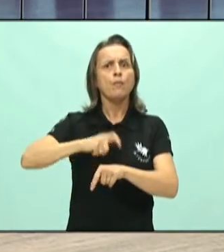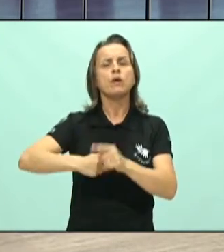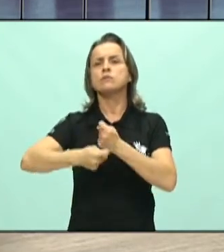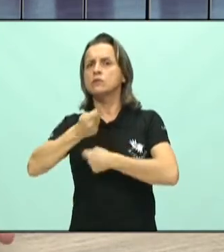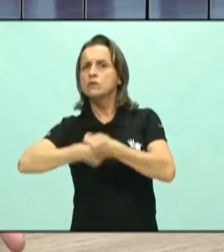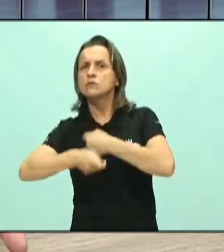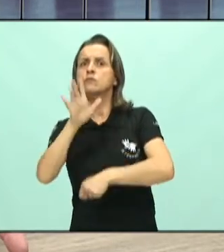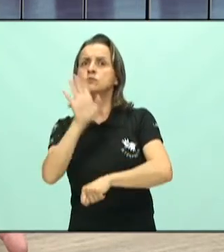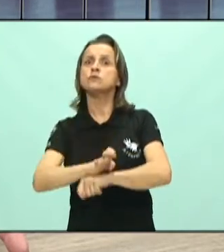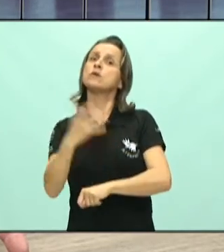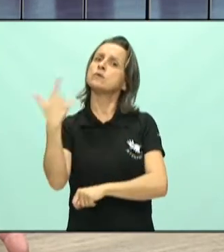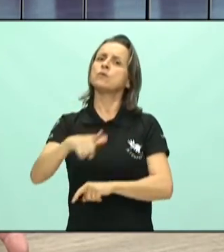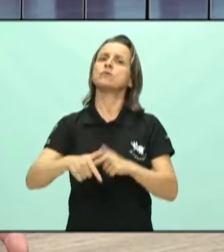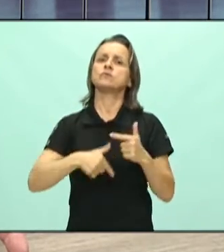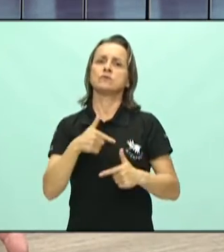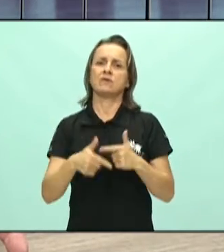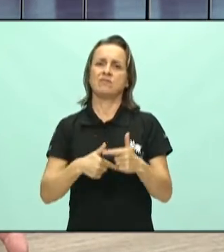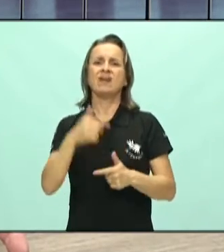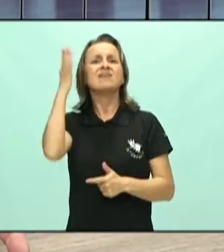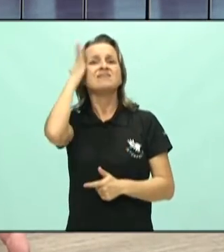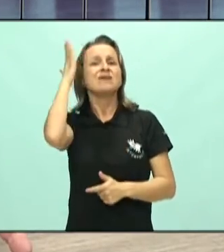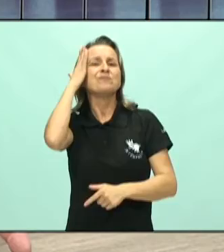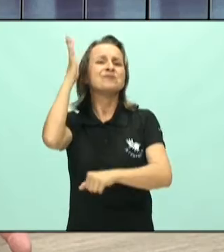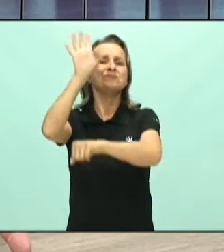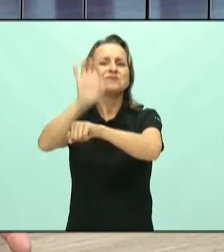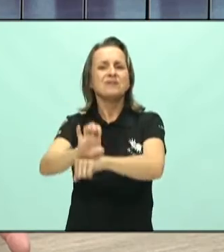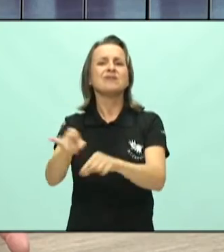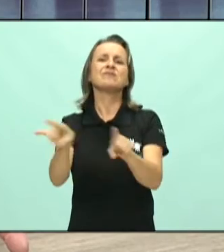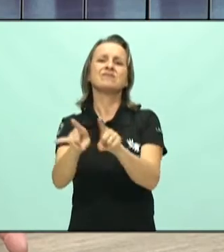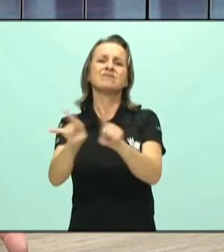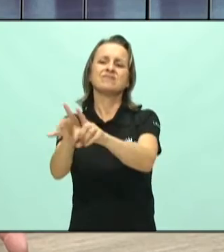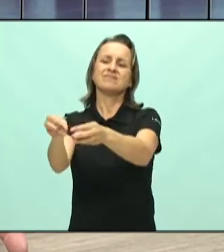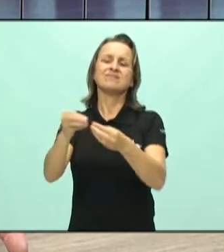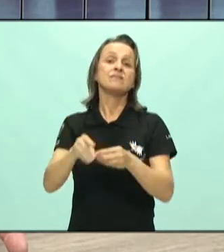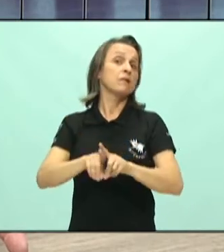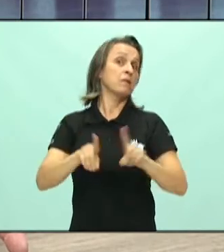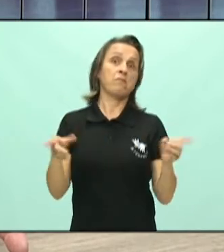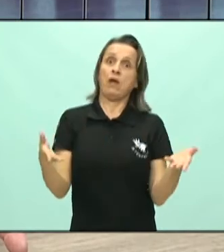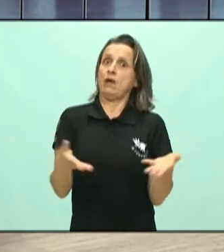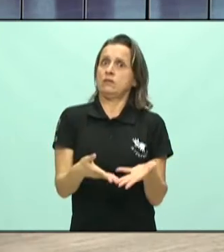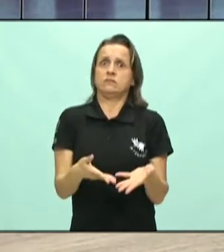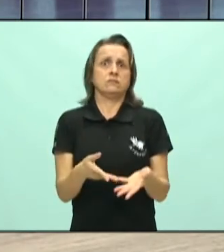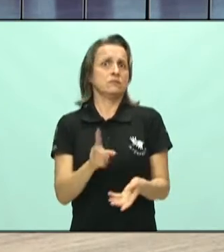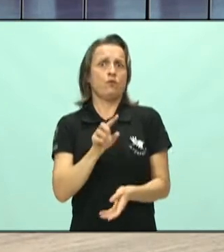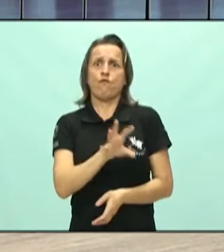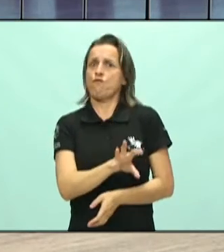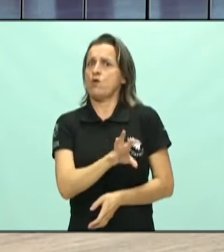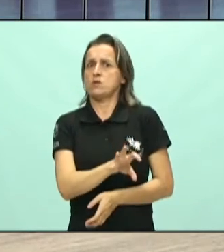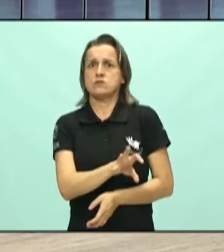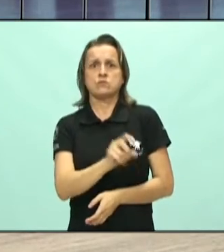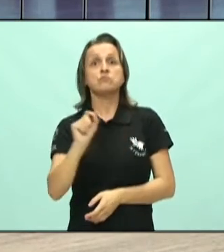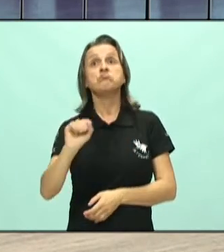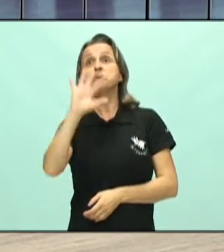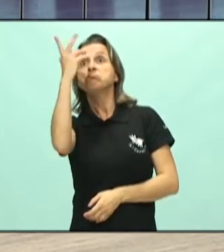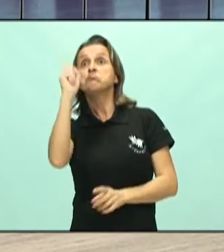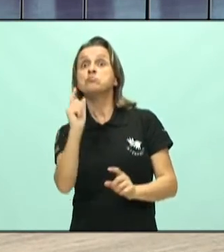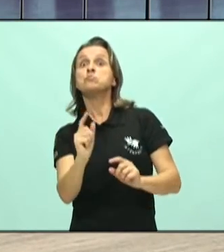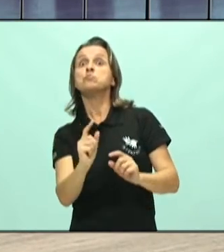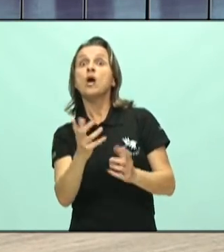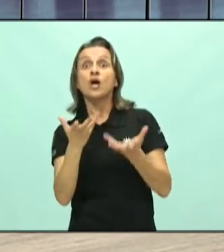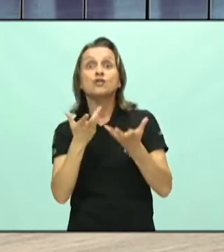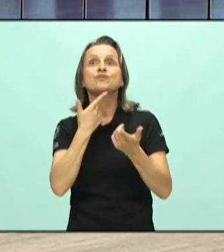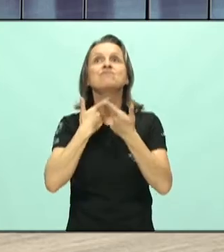que os outros estados estão oferecendo. Só que foi totalmente ao contrário, na verdade. Então, nós queríamos que fosse convalidado em